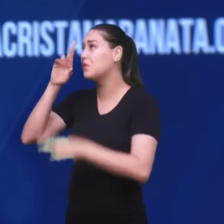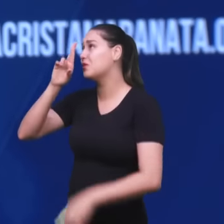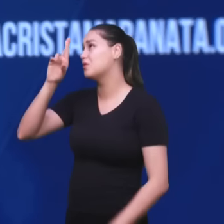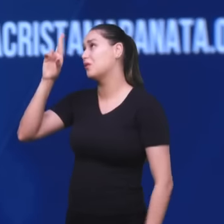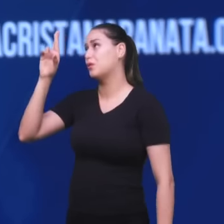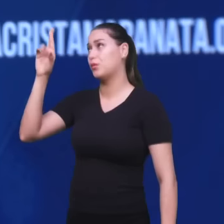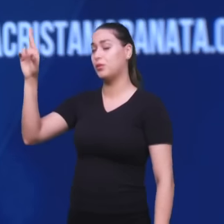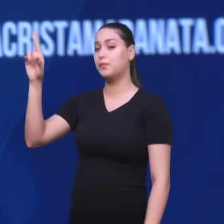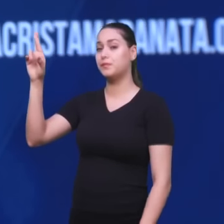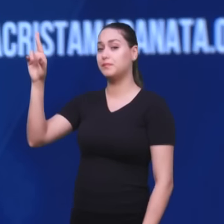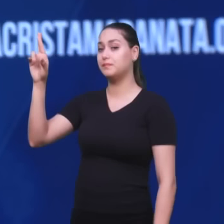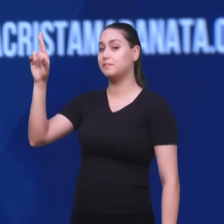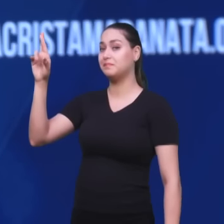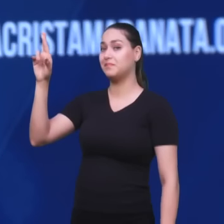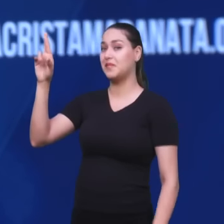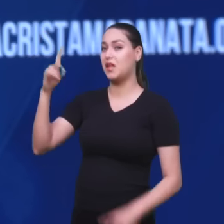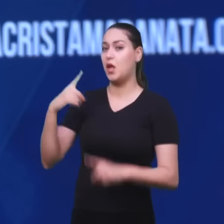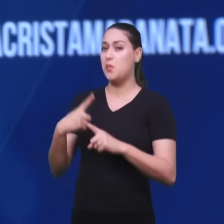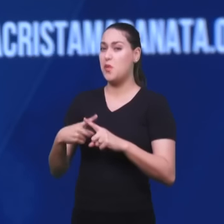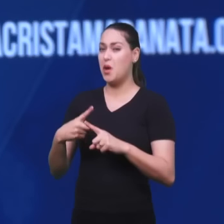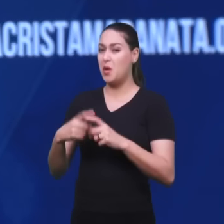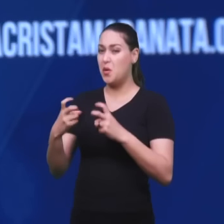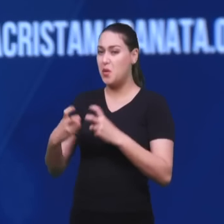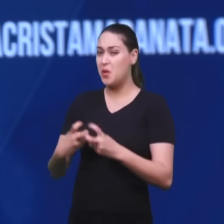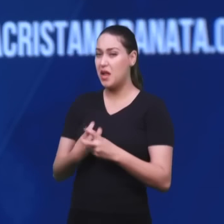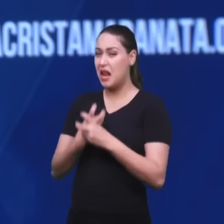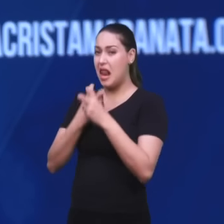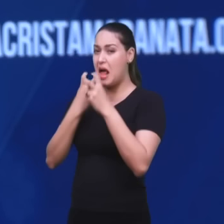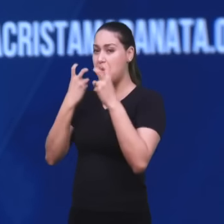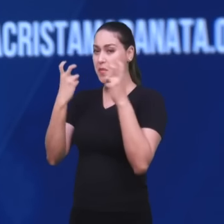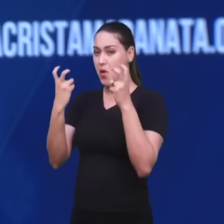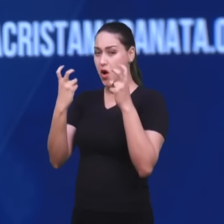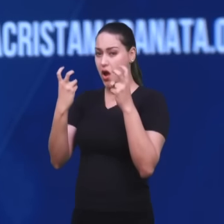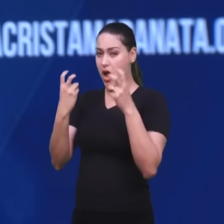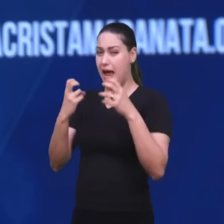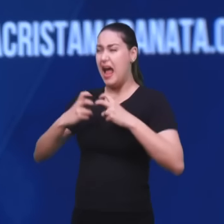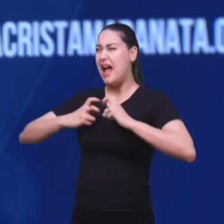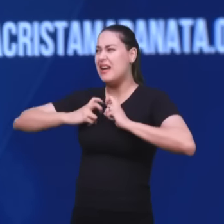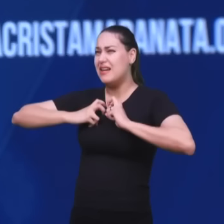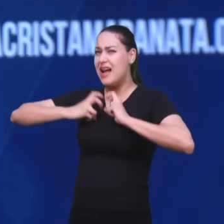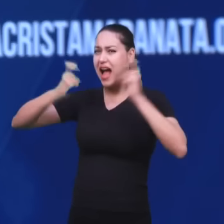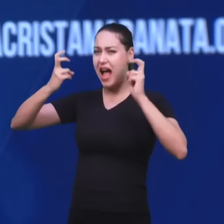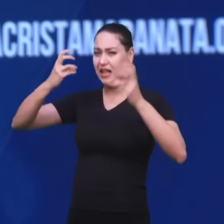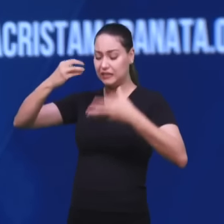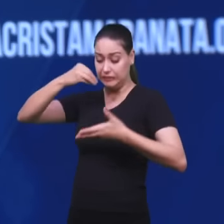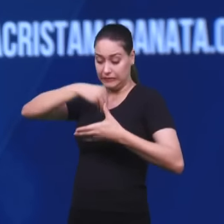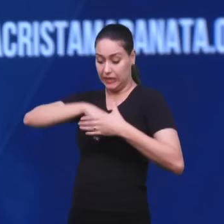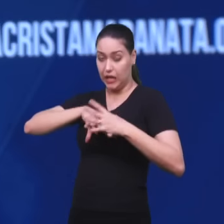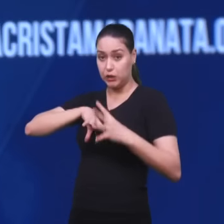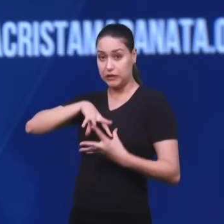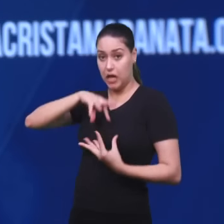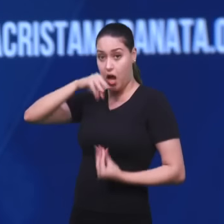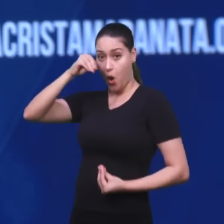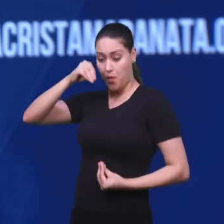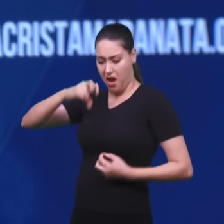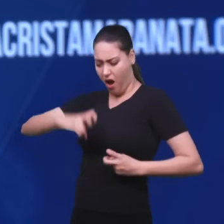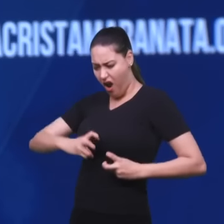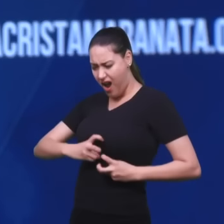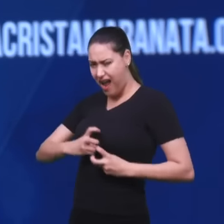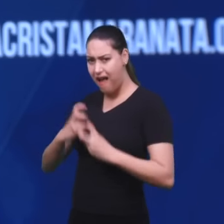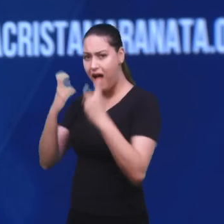clamor É como um grito Que sai de dentro Da nossa alma É mais que um pedido É mais que uma simples